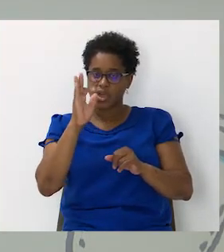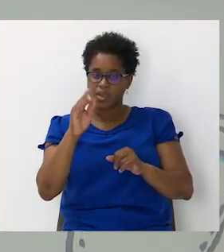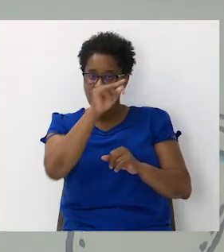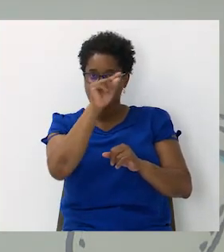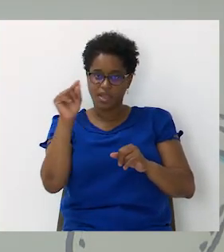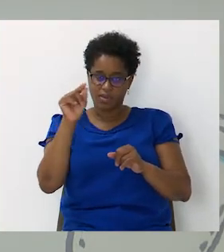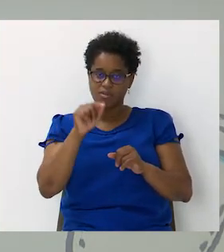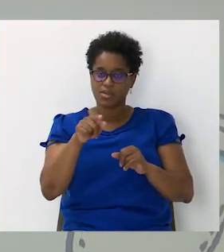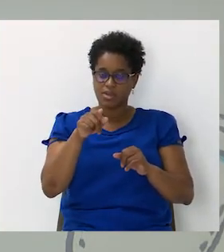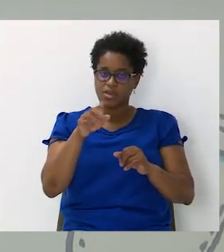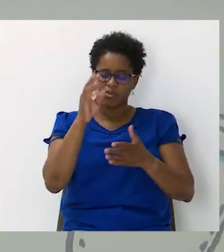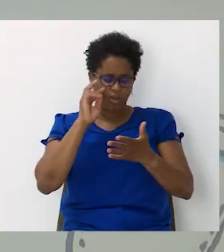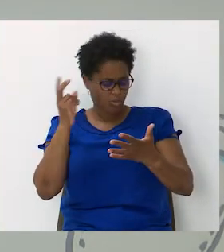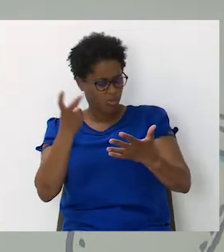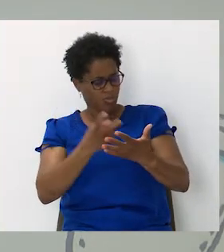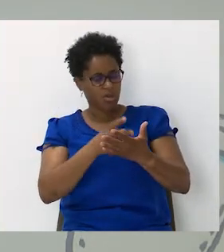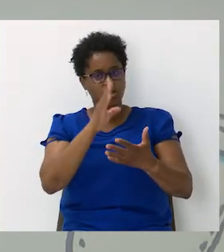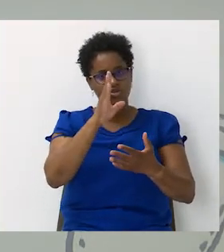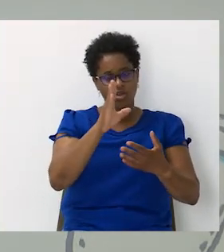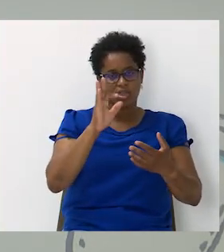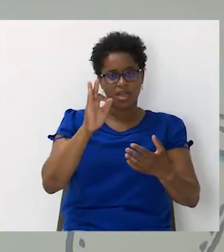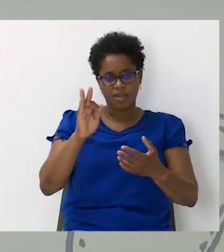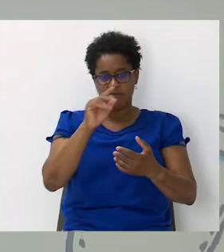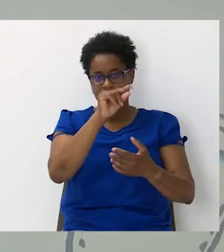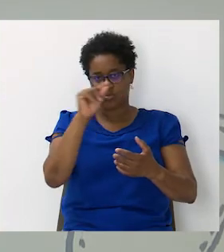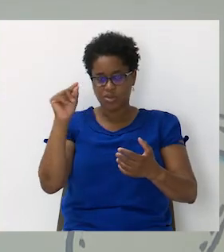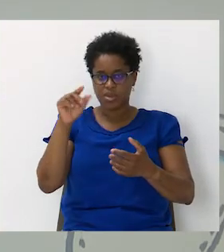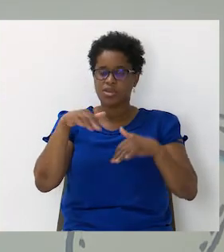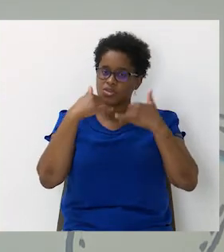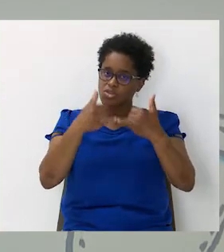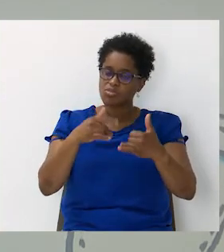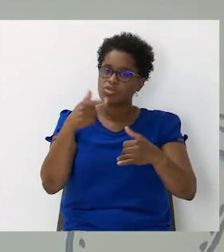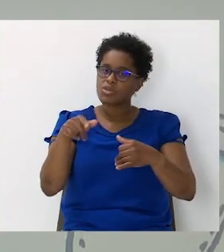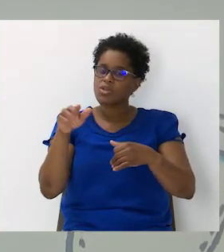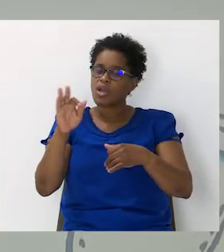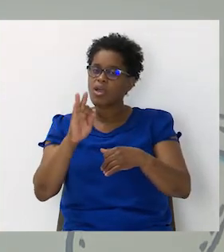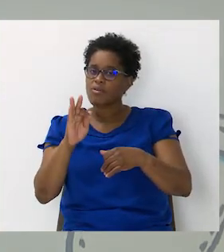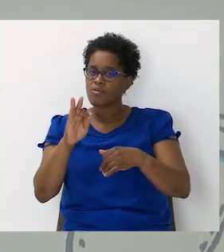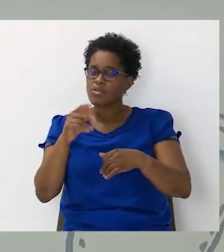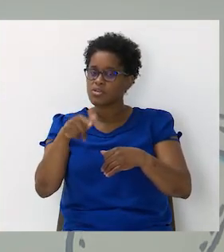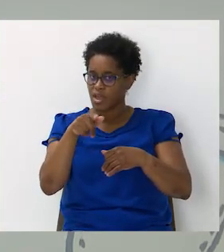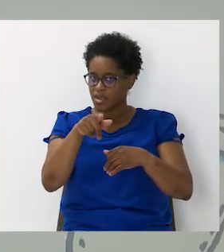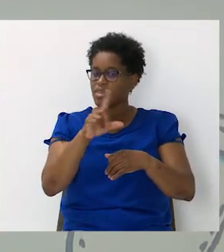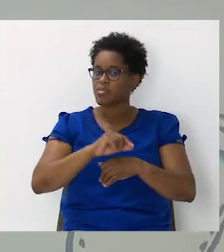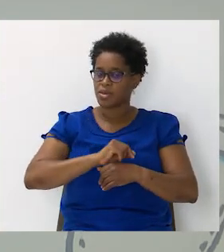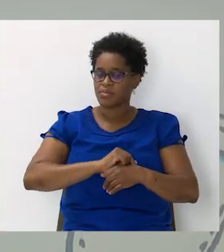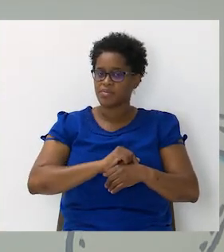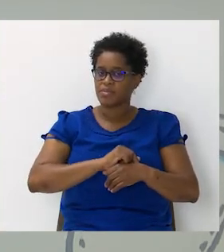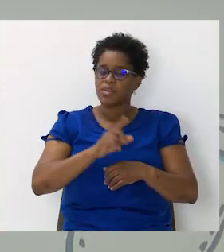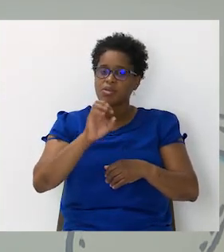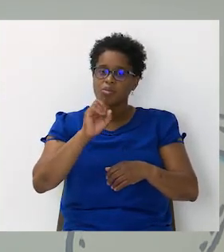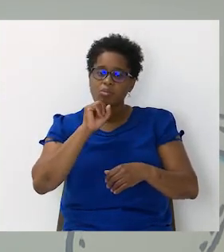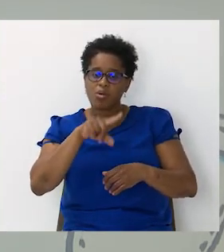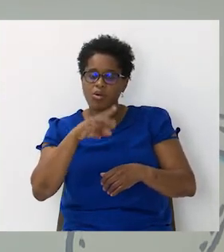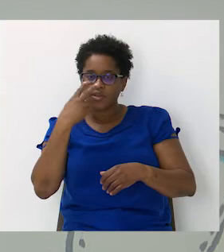procurar JF. J, depois, onde é que está o F? Está aqui também. Ou seja, podem